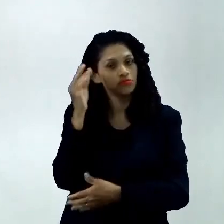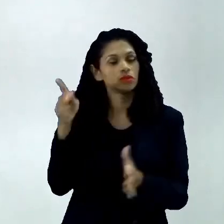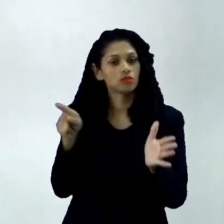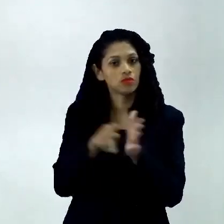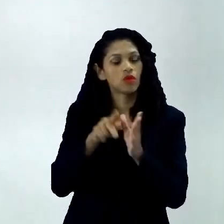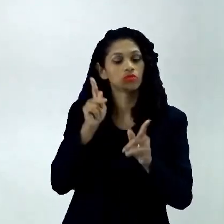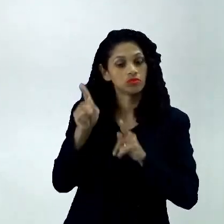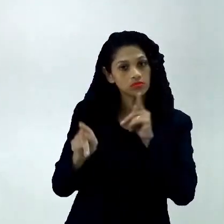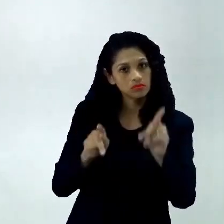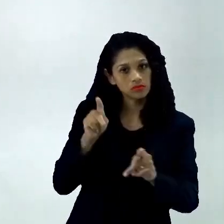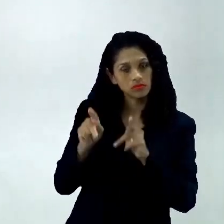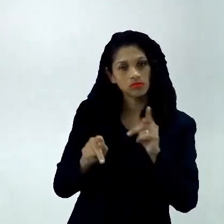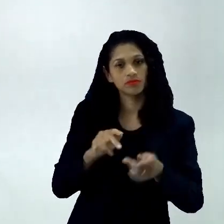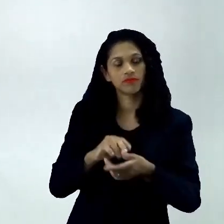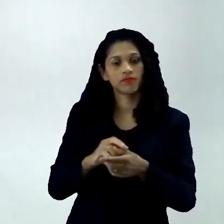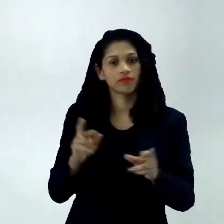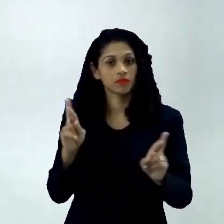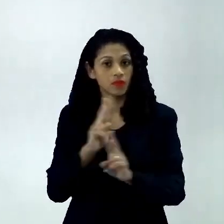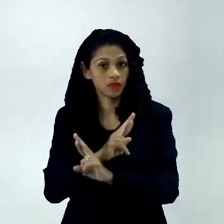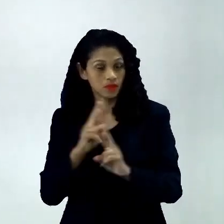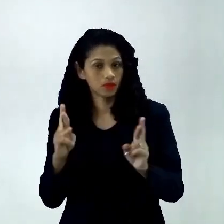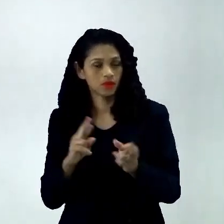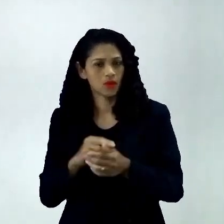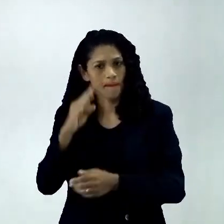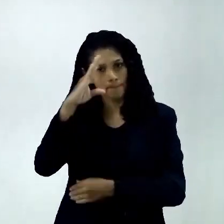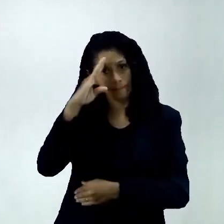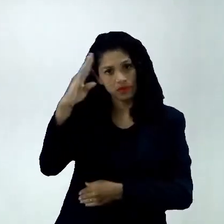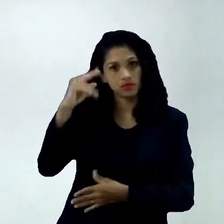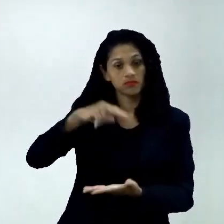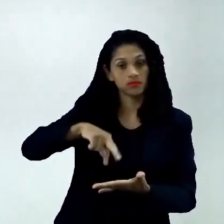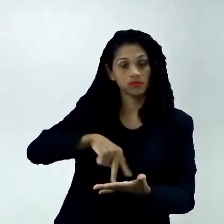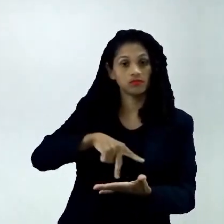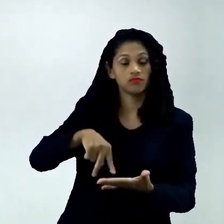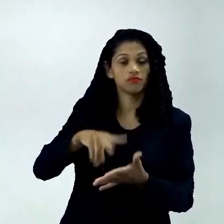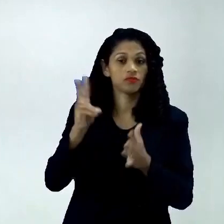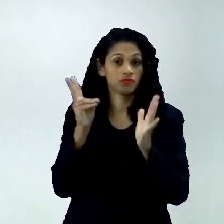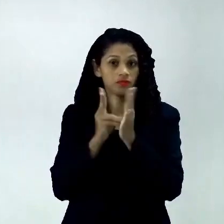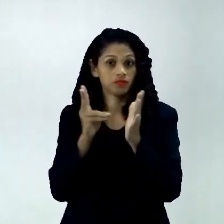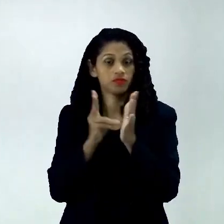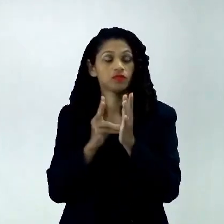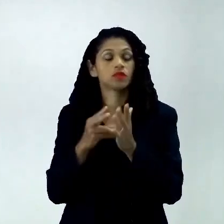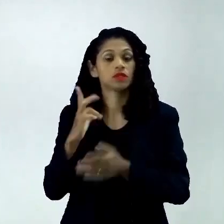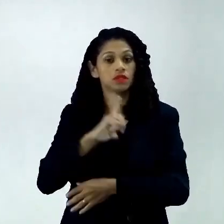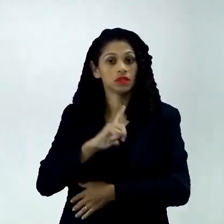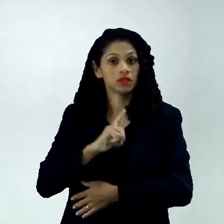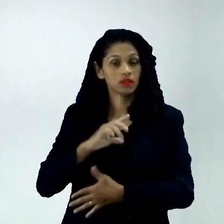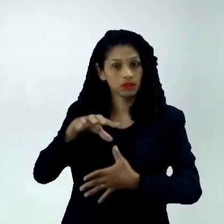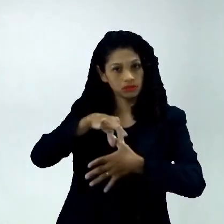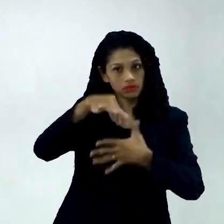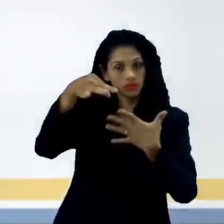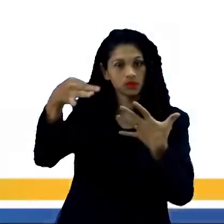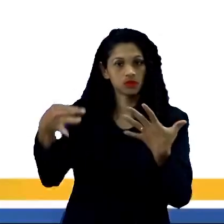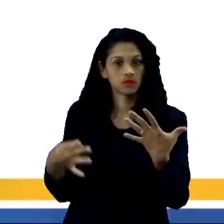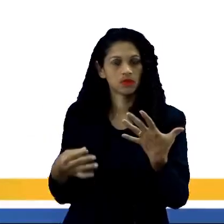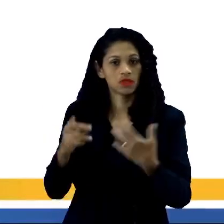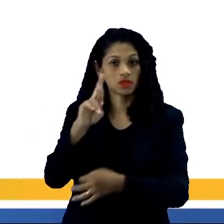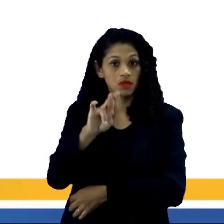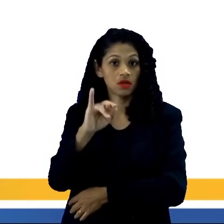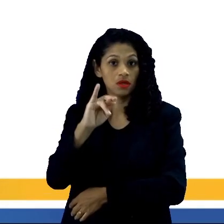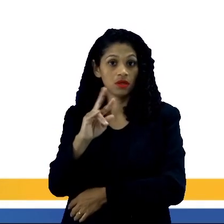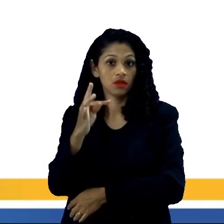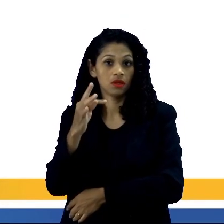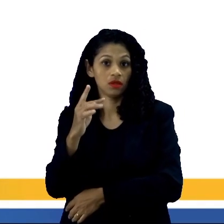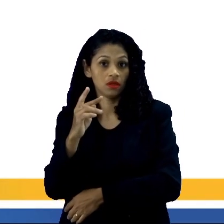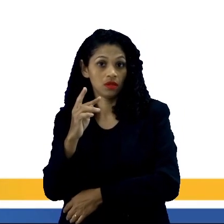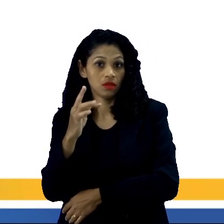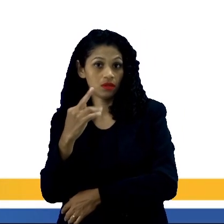é importante a gente fazer essas correlações, que principalmente a dança indígena tem esse caráter um pouco mais ritualístico, tá bom? Aqui a